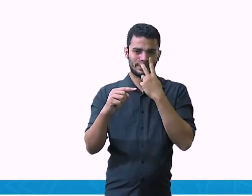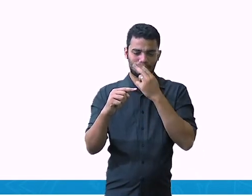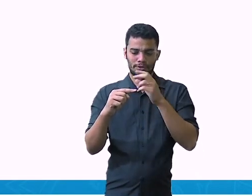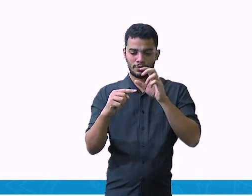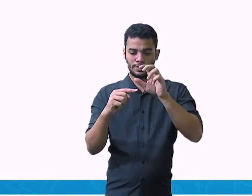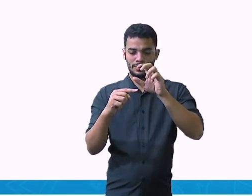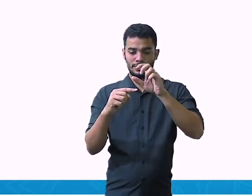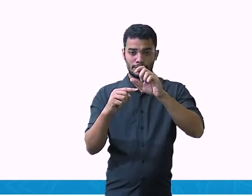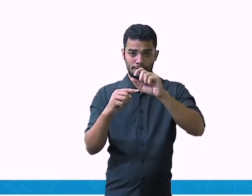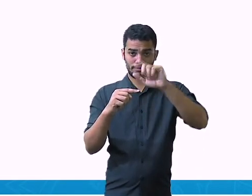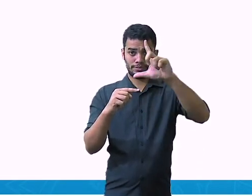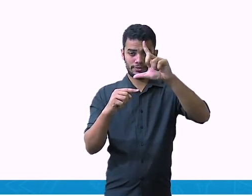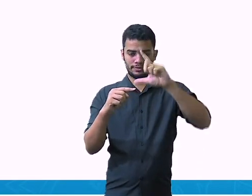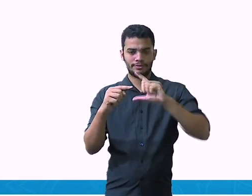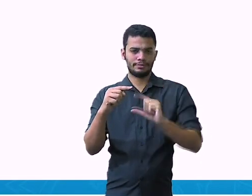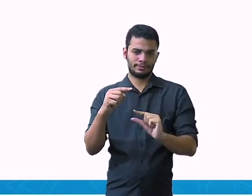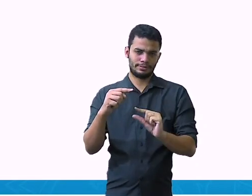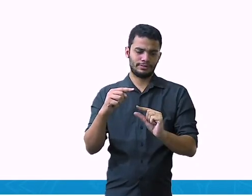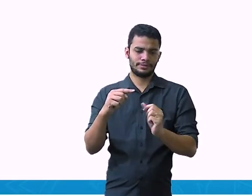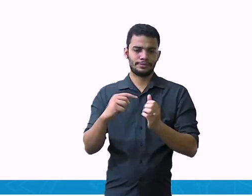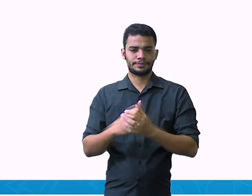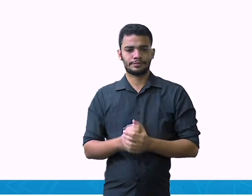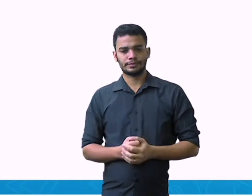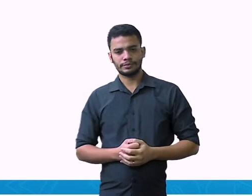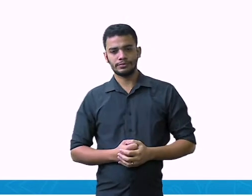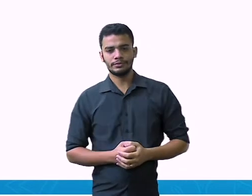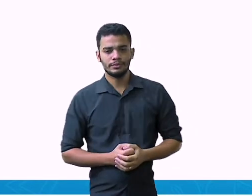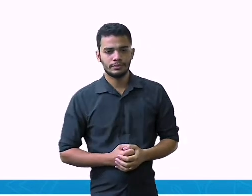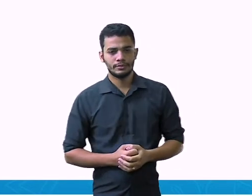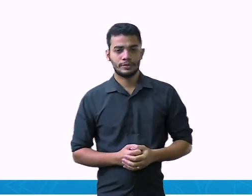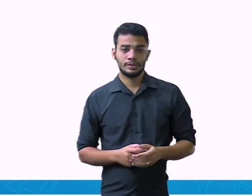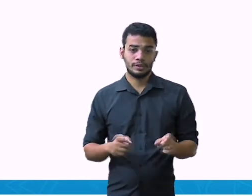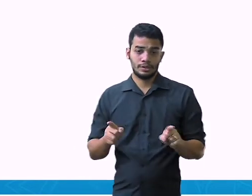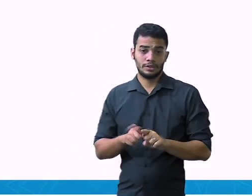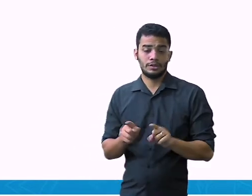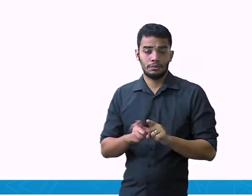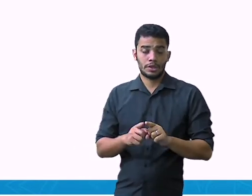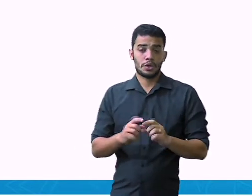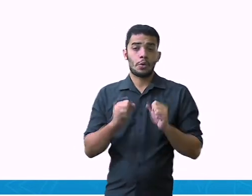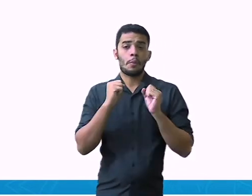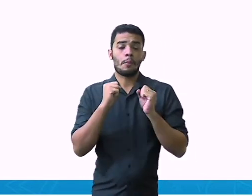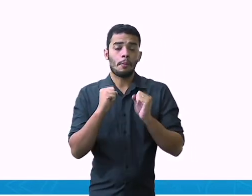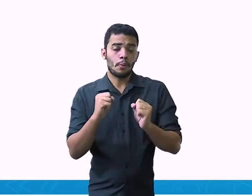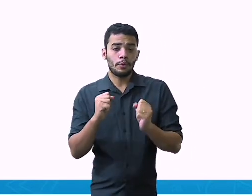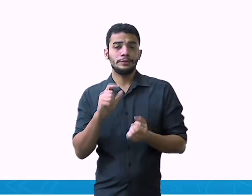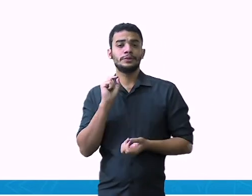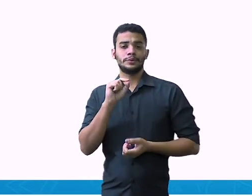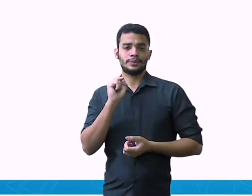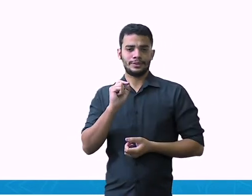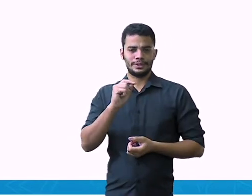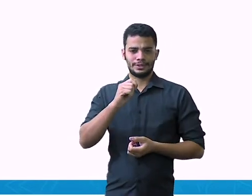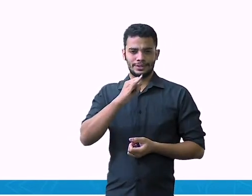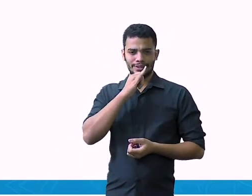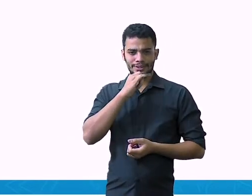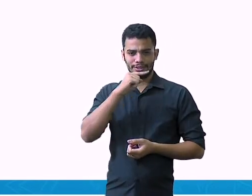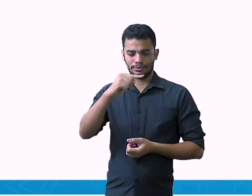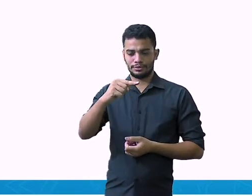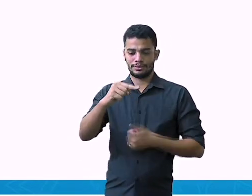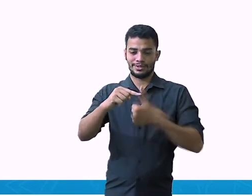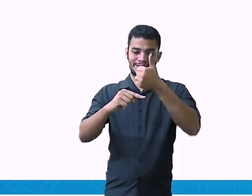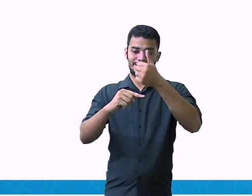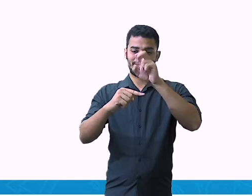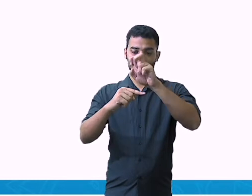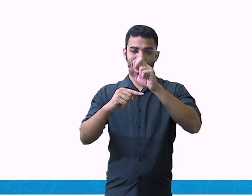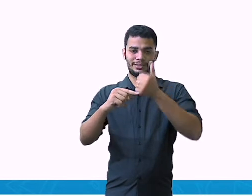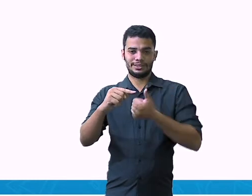o 3. O 15 quinzeavos também pode entrar aqui. Por quê? Eles são números iguais,